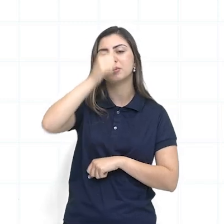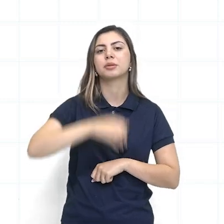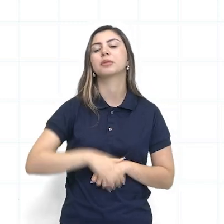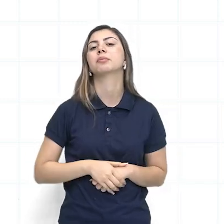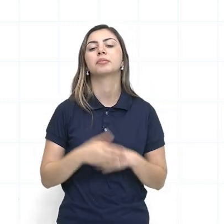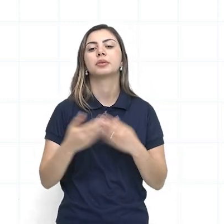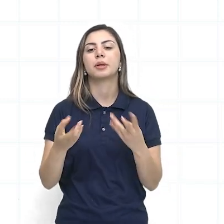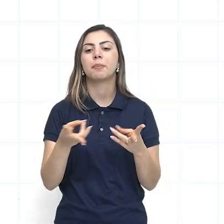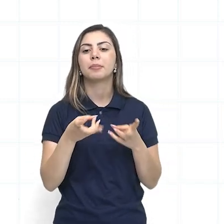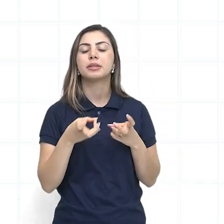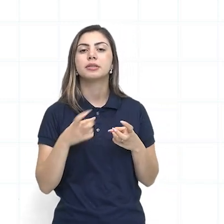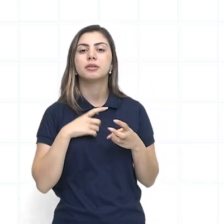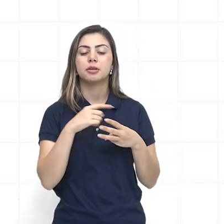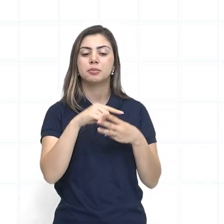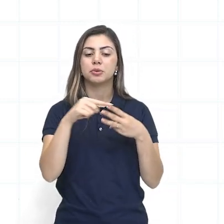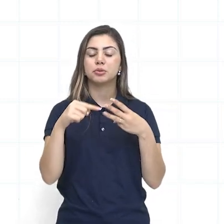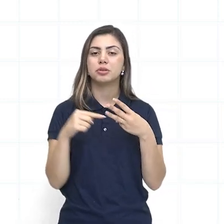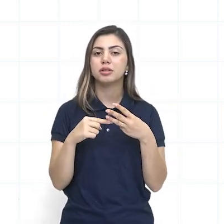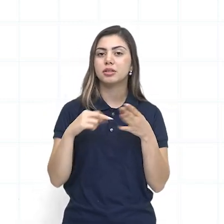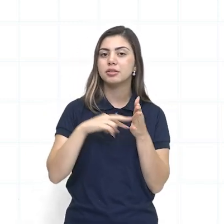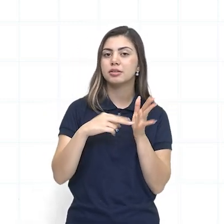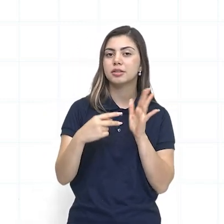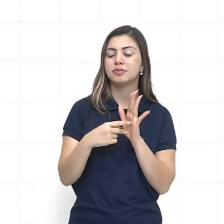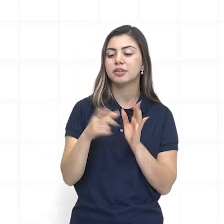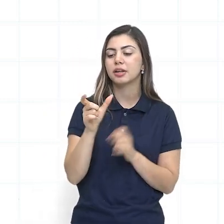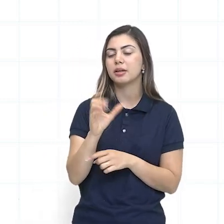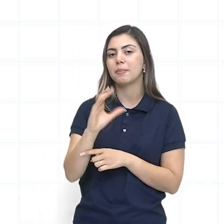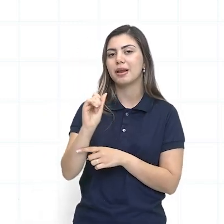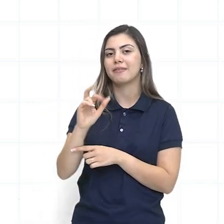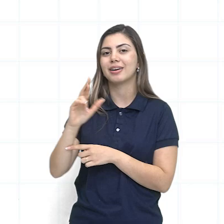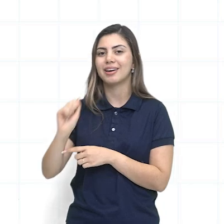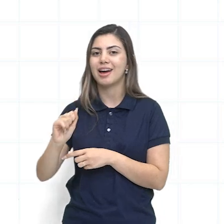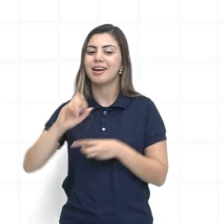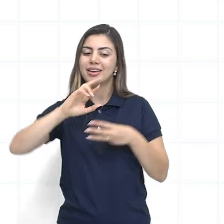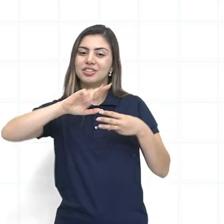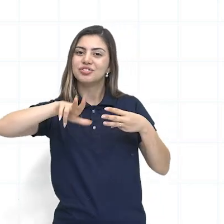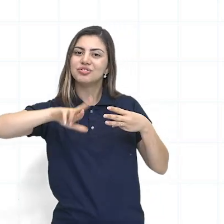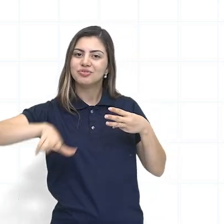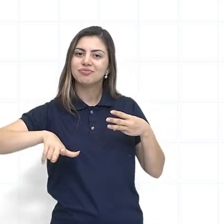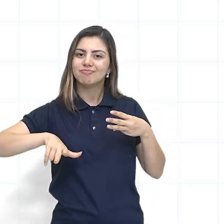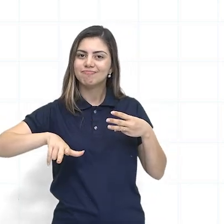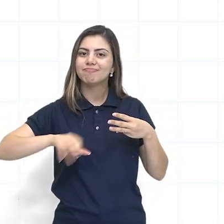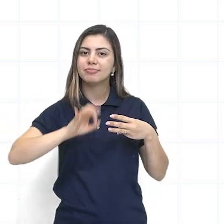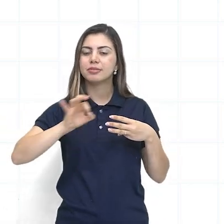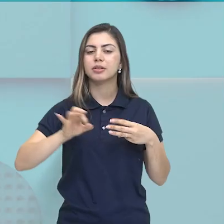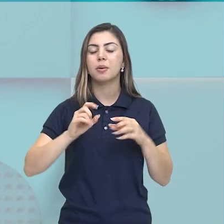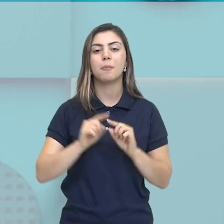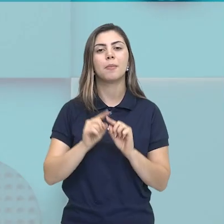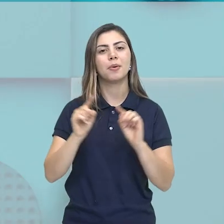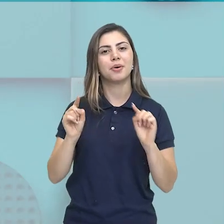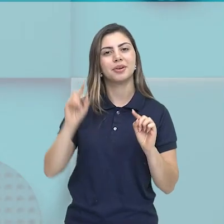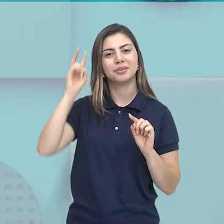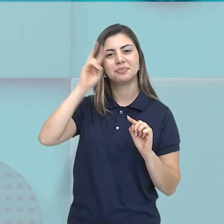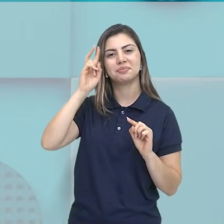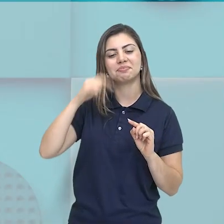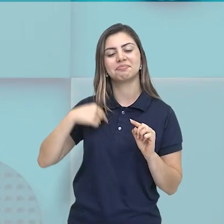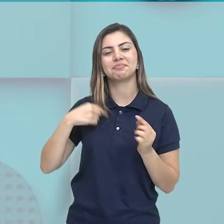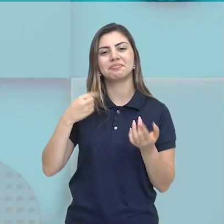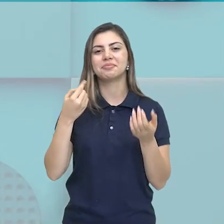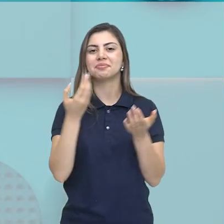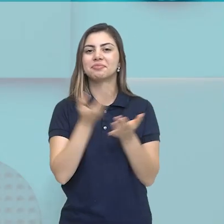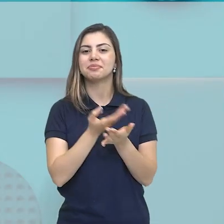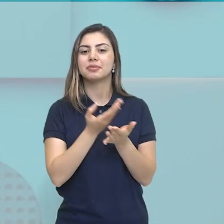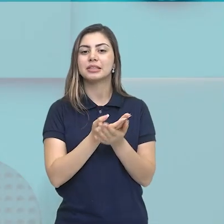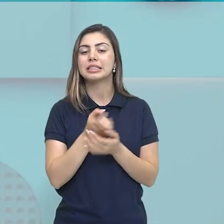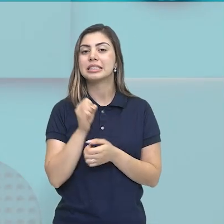três sentidos da palavra cara é diferente. Mas, como eu falei para vocês, se